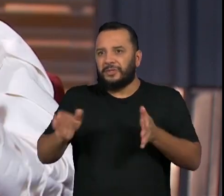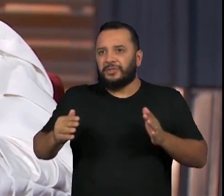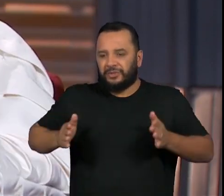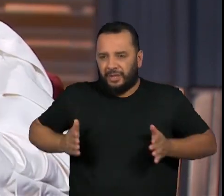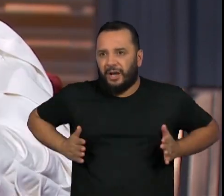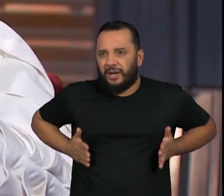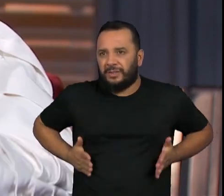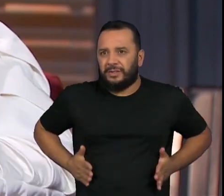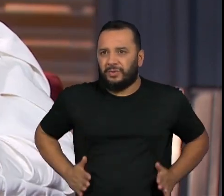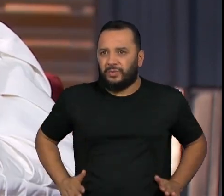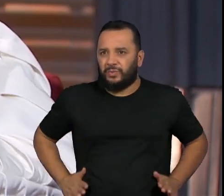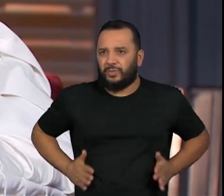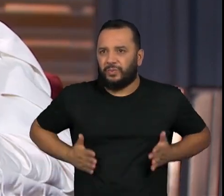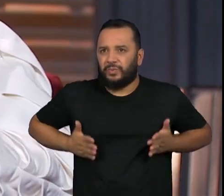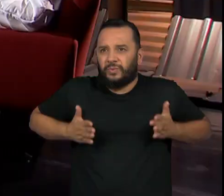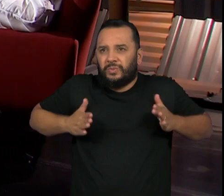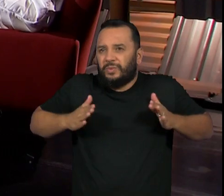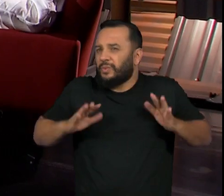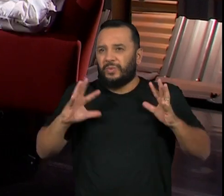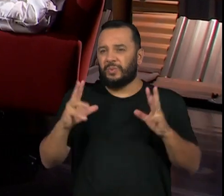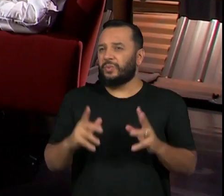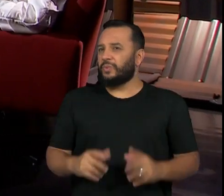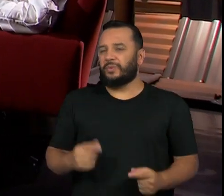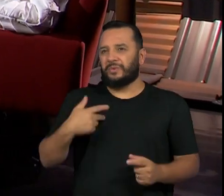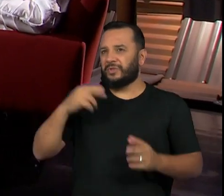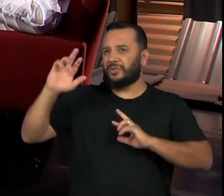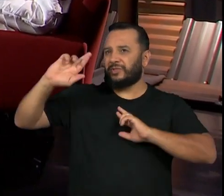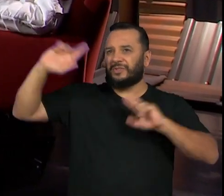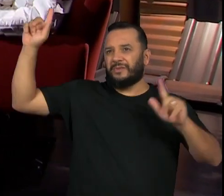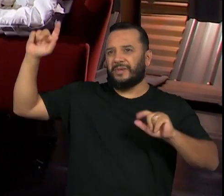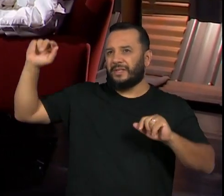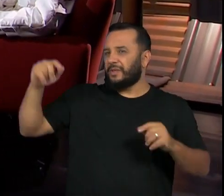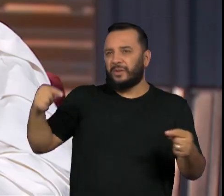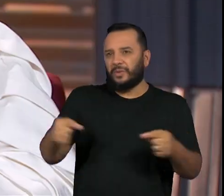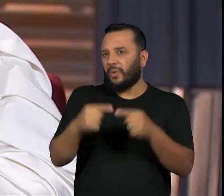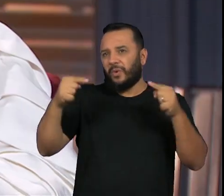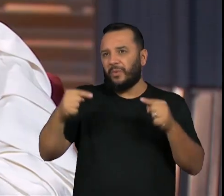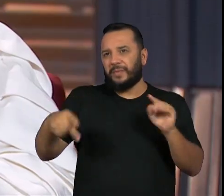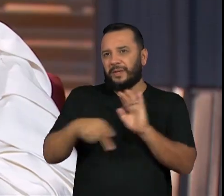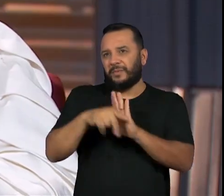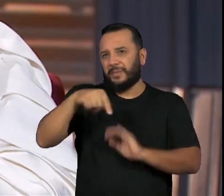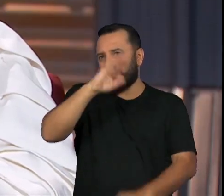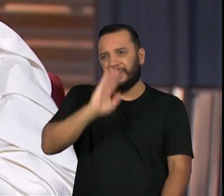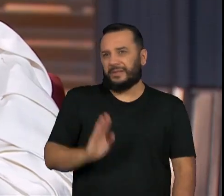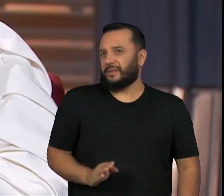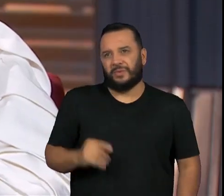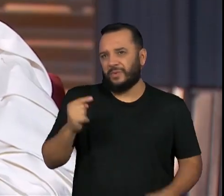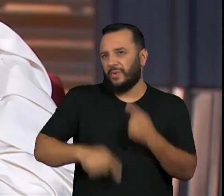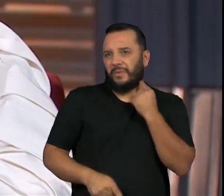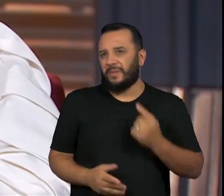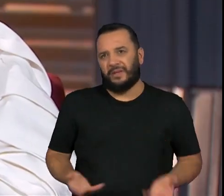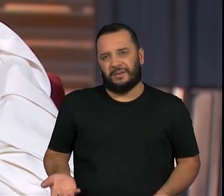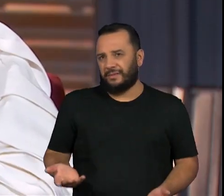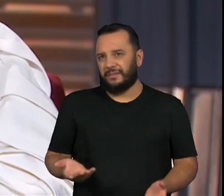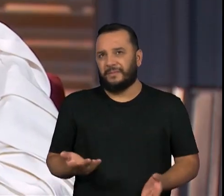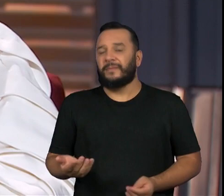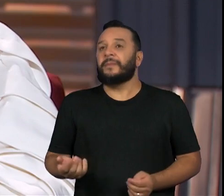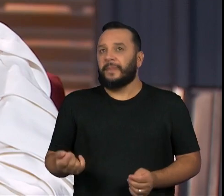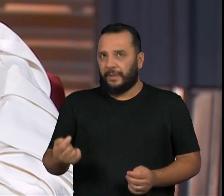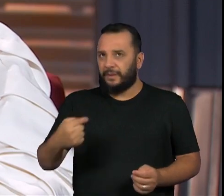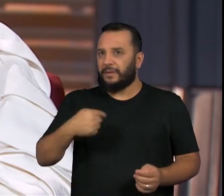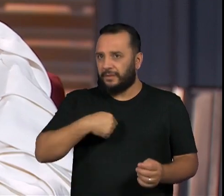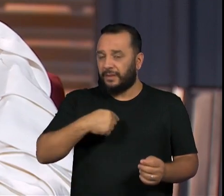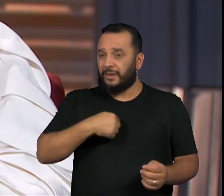da cintura, dentre outras questões, não serão acomodadas com essa tabela de medidas. Né? Então, eu acompanhava essas mulheres